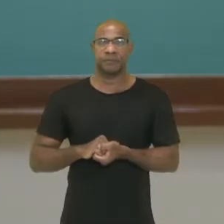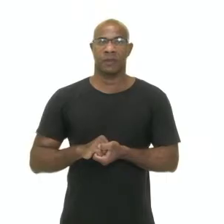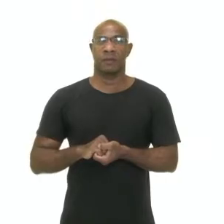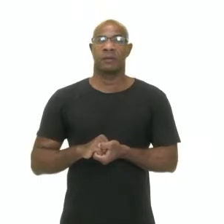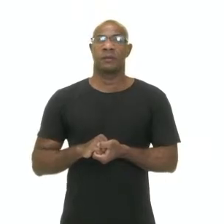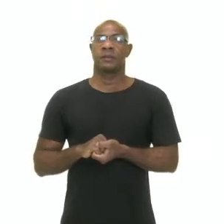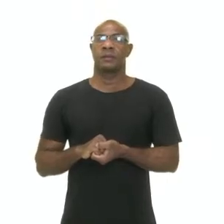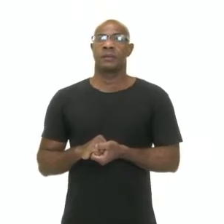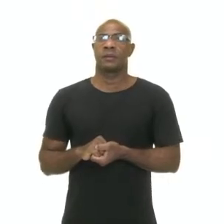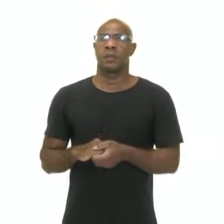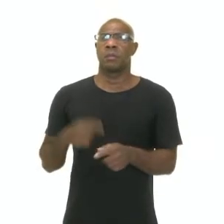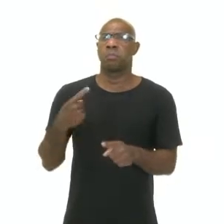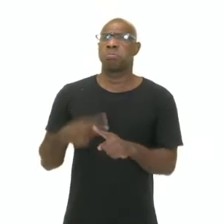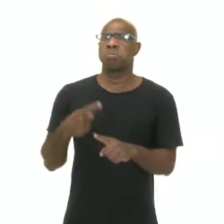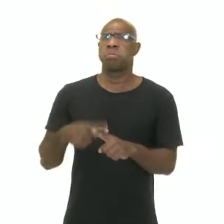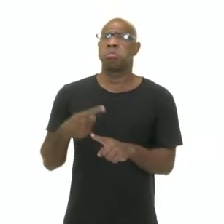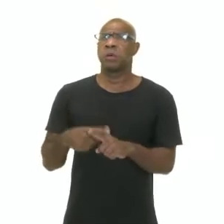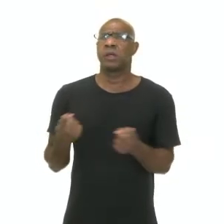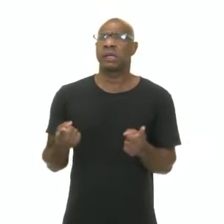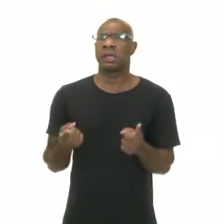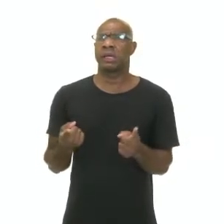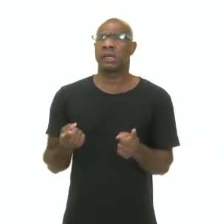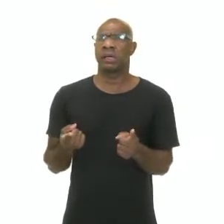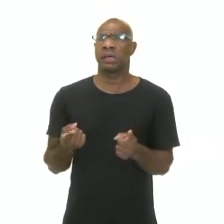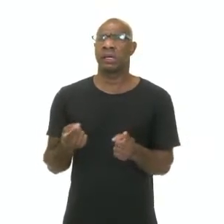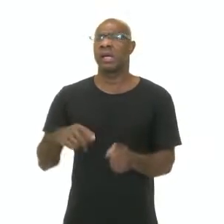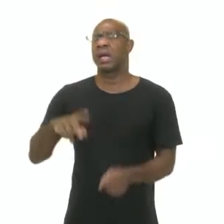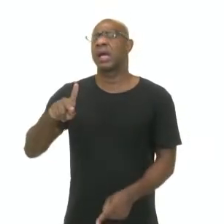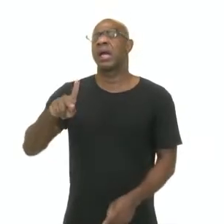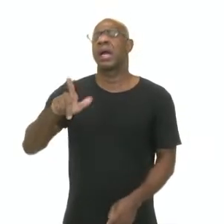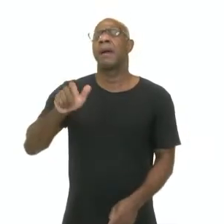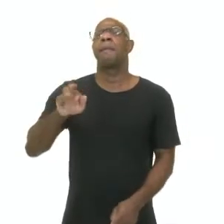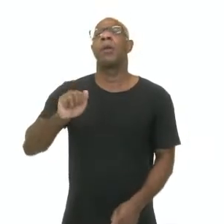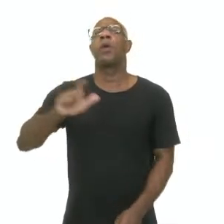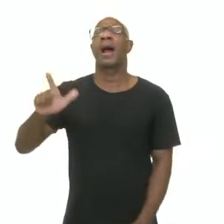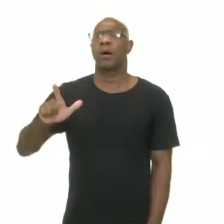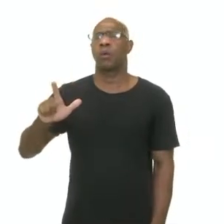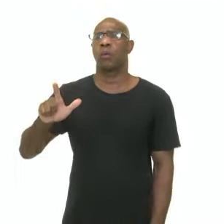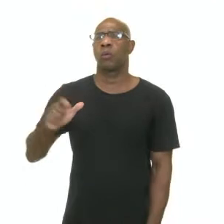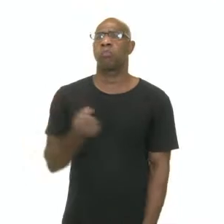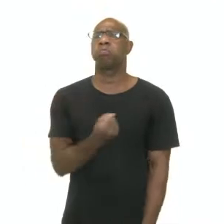Por que no plural? Porque a gente fala em violências, não na questão de violência.